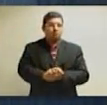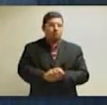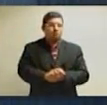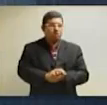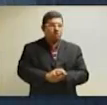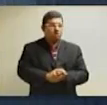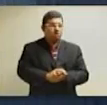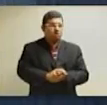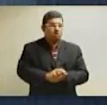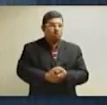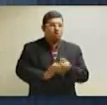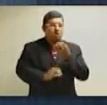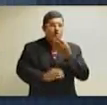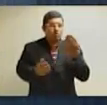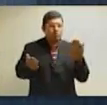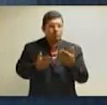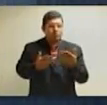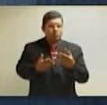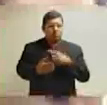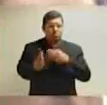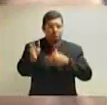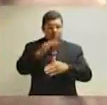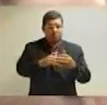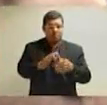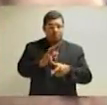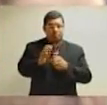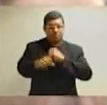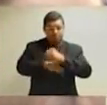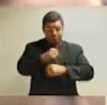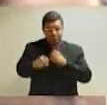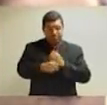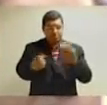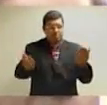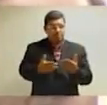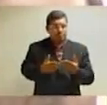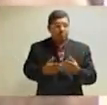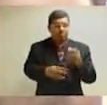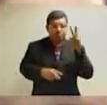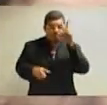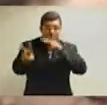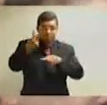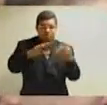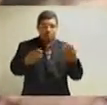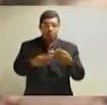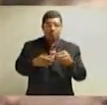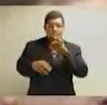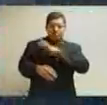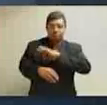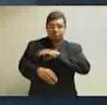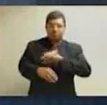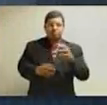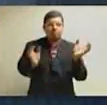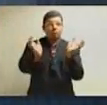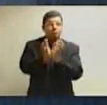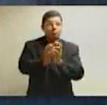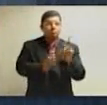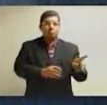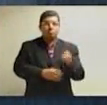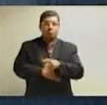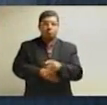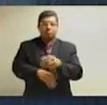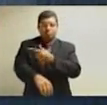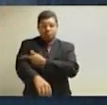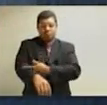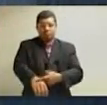representações. Portanto, hoje há um mecanismo anual de revisão do salário do conjunto dos trabalhadores